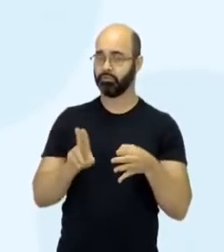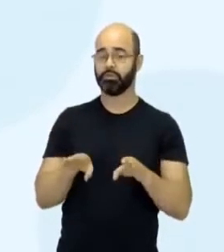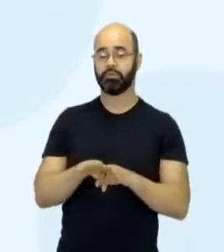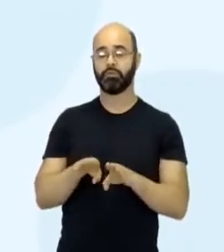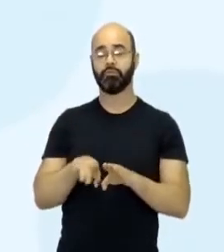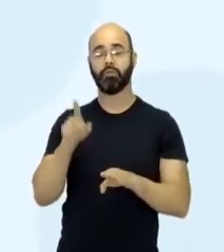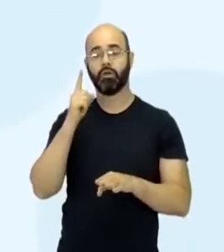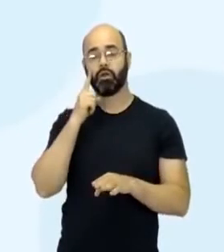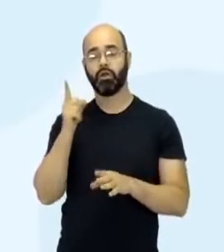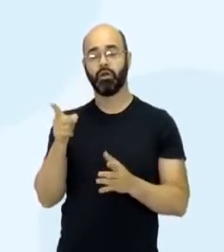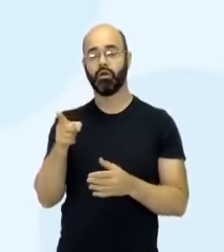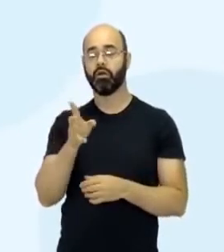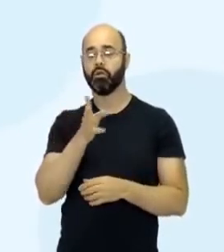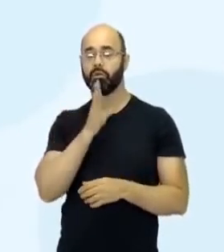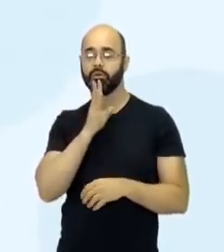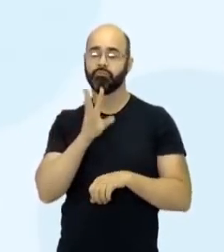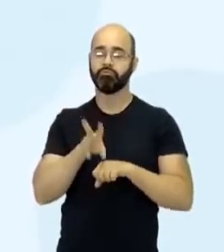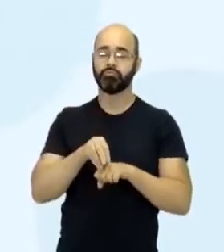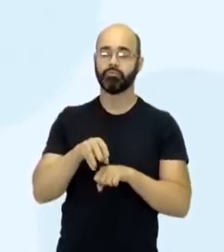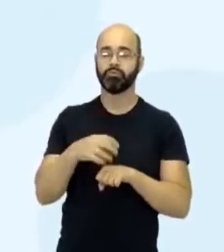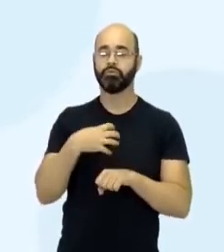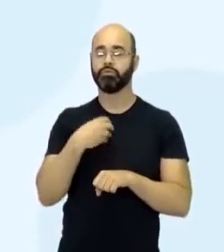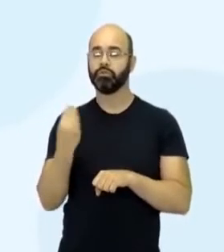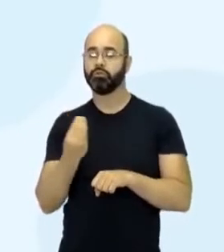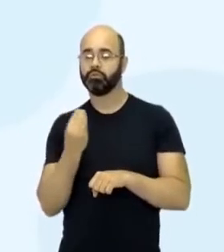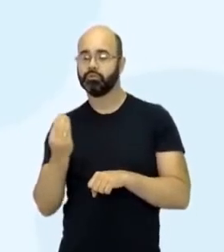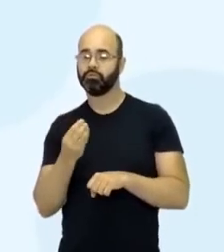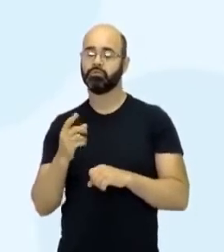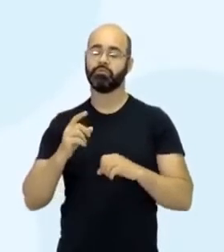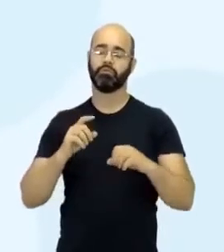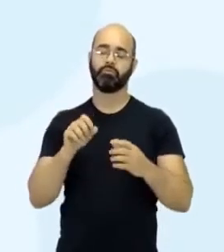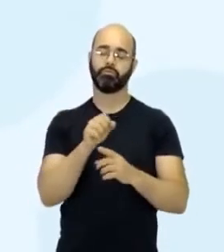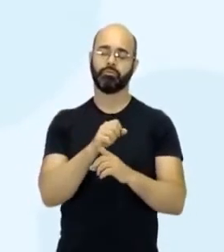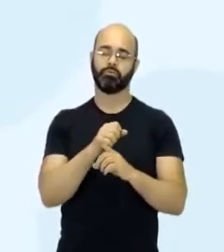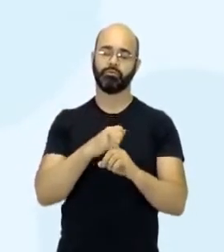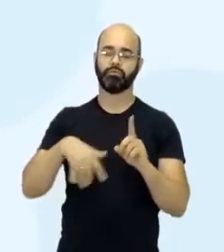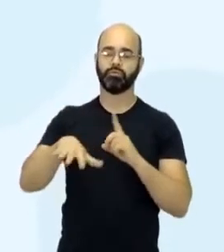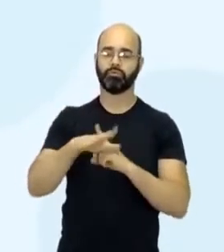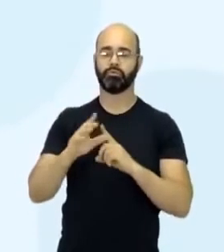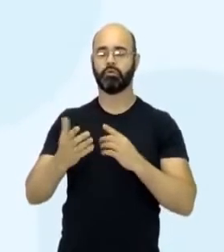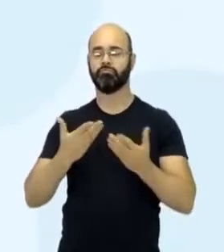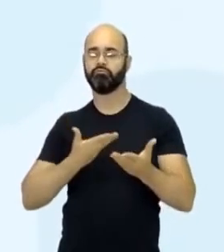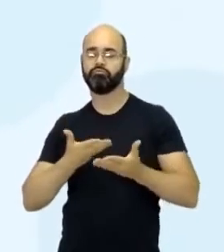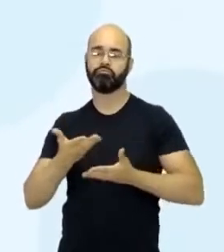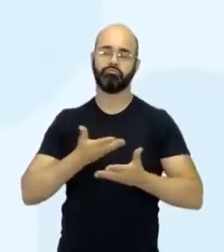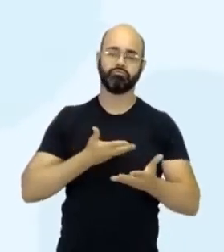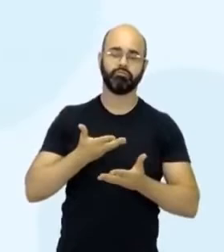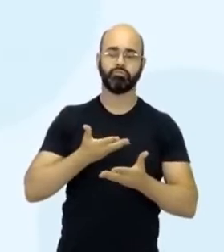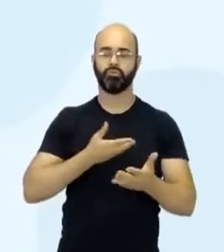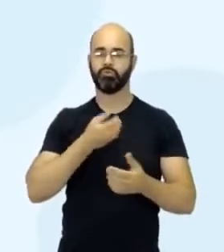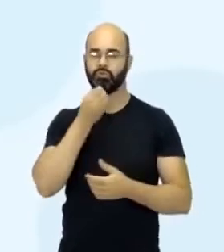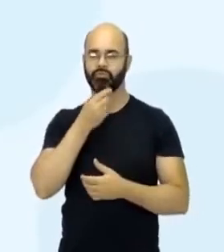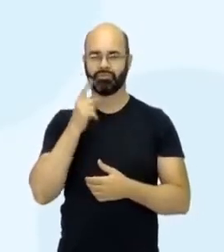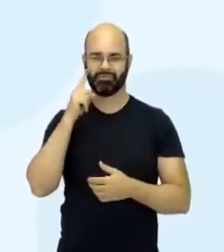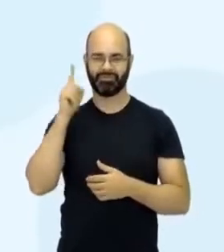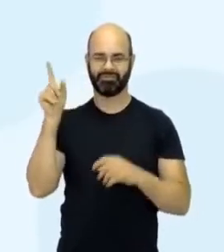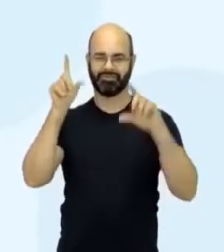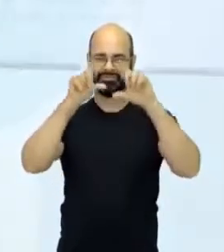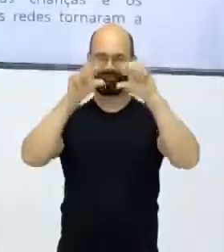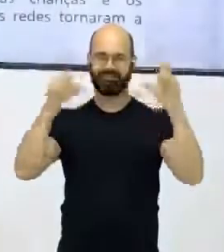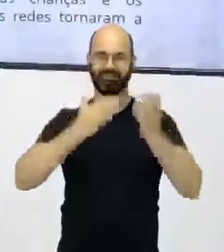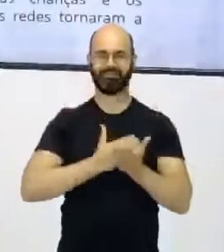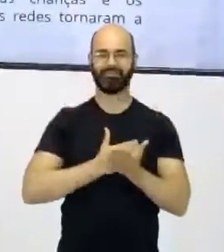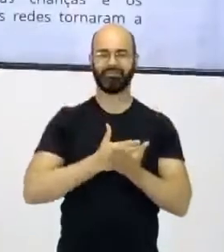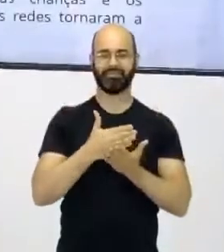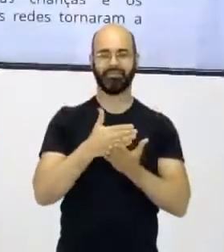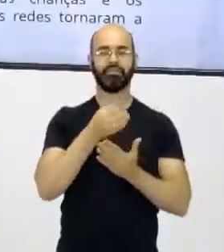de aquisição de conhecimento e de um bom convívio social. Confira! Então, ó, já temos aí uma boa introdução, certo, André? Do que